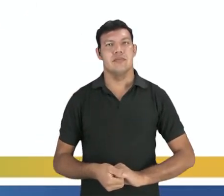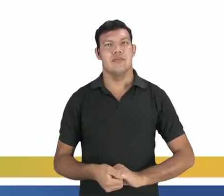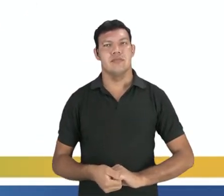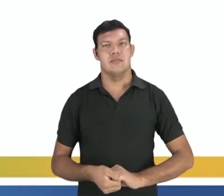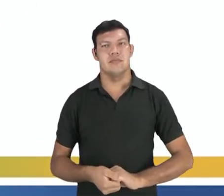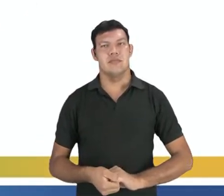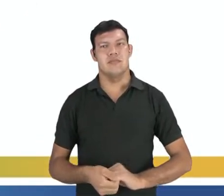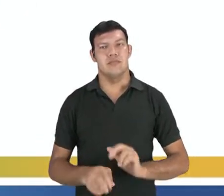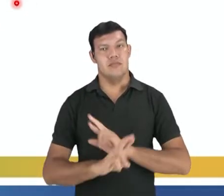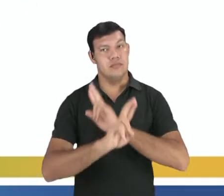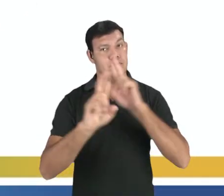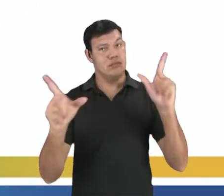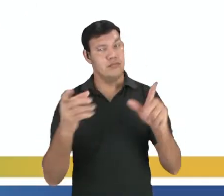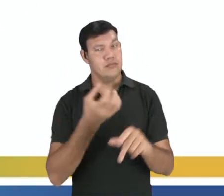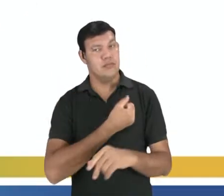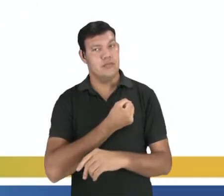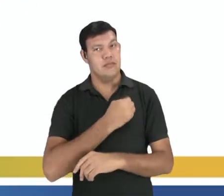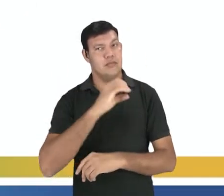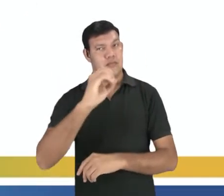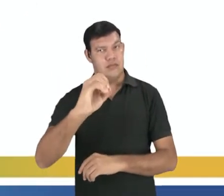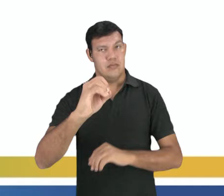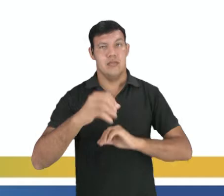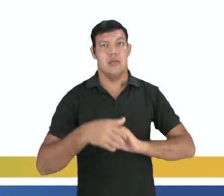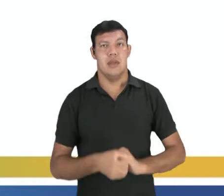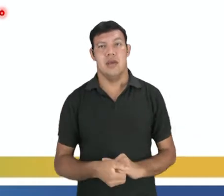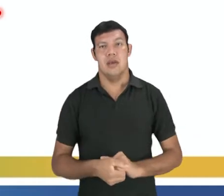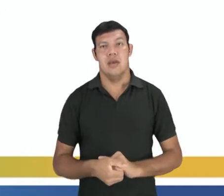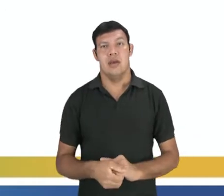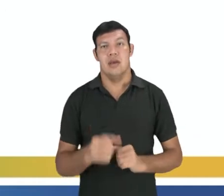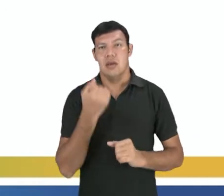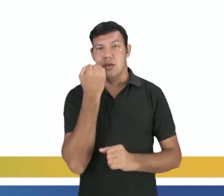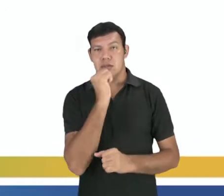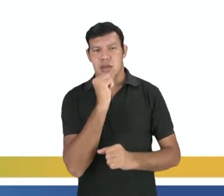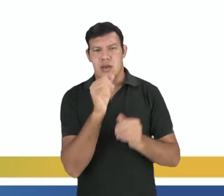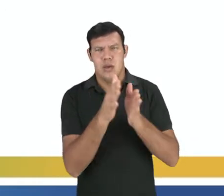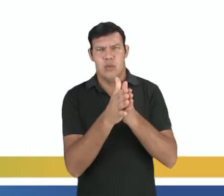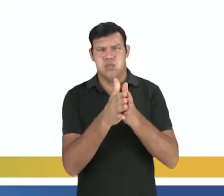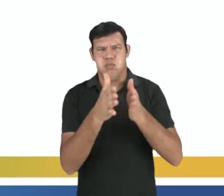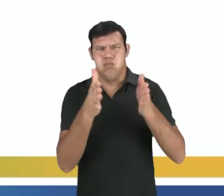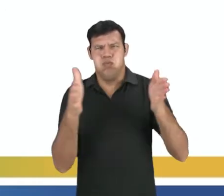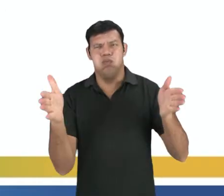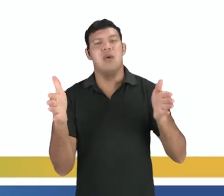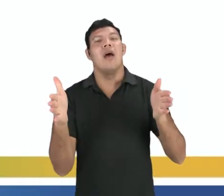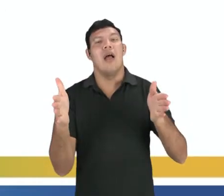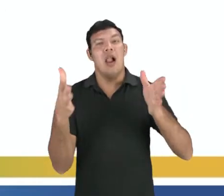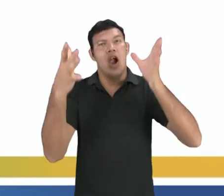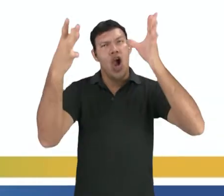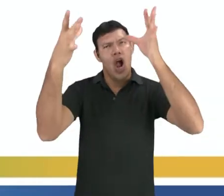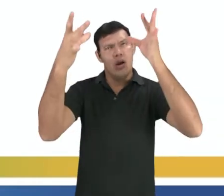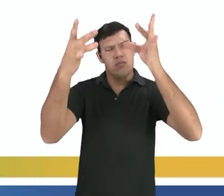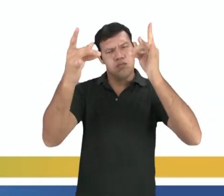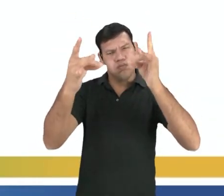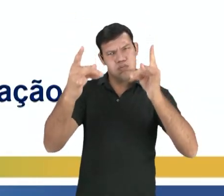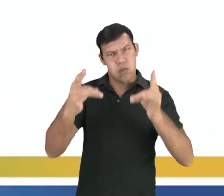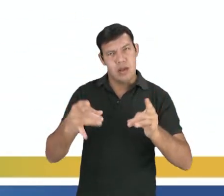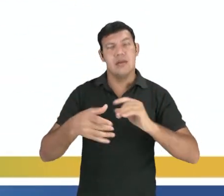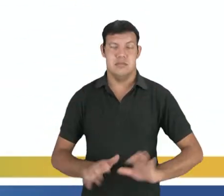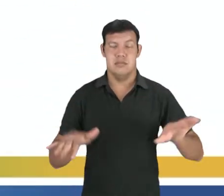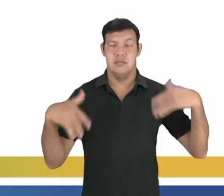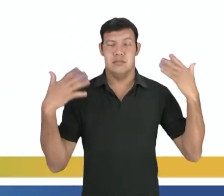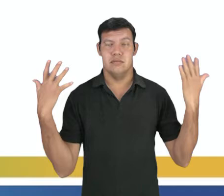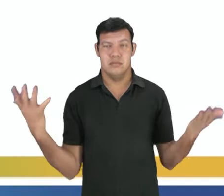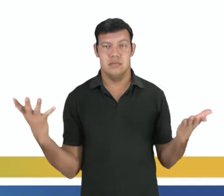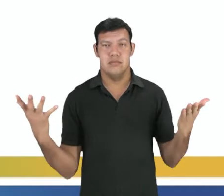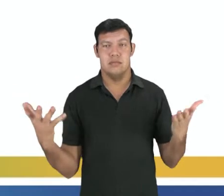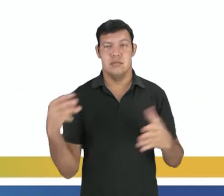ok? Diferente de zero, é claro. Agora, para números muito grandes, a gente vai trabalhar com a decomposição de fatores primos.